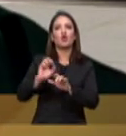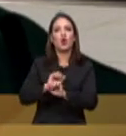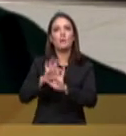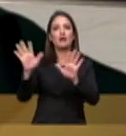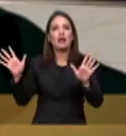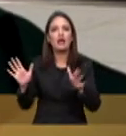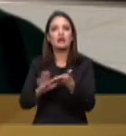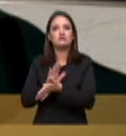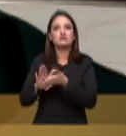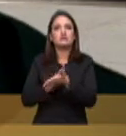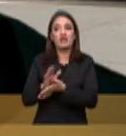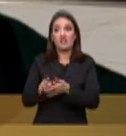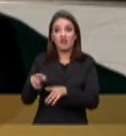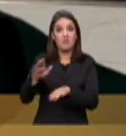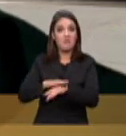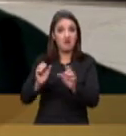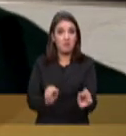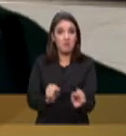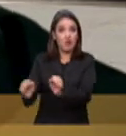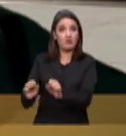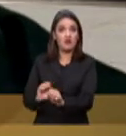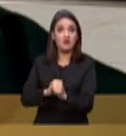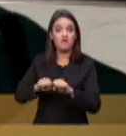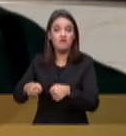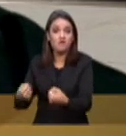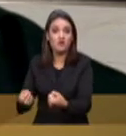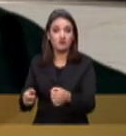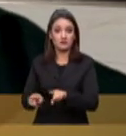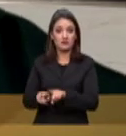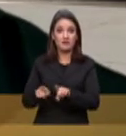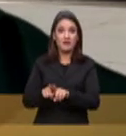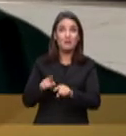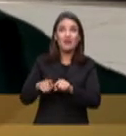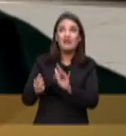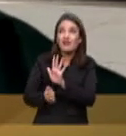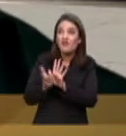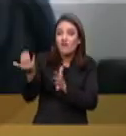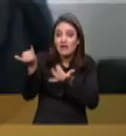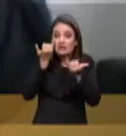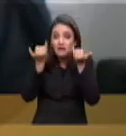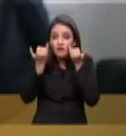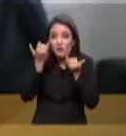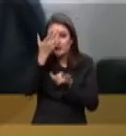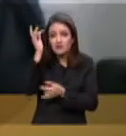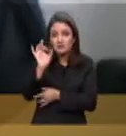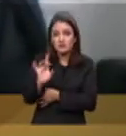seus algoritmos e seus gigantescos bancos de dados pessoais.